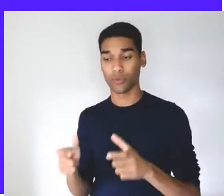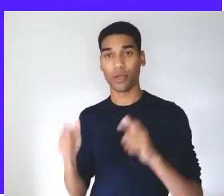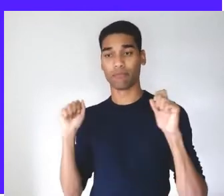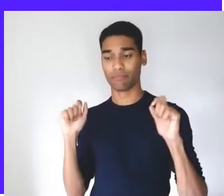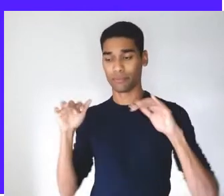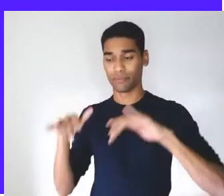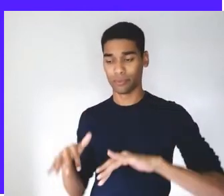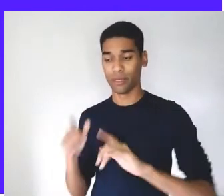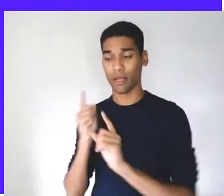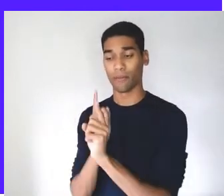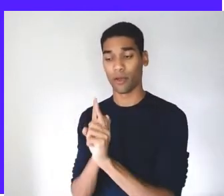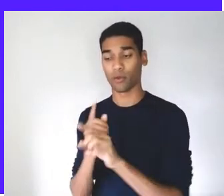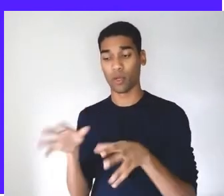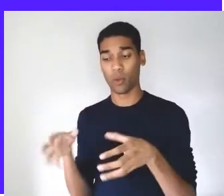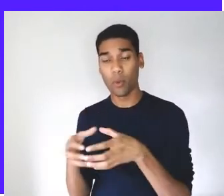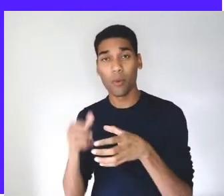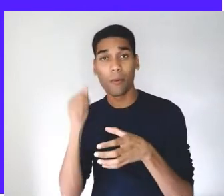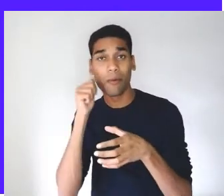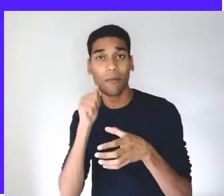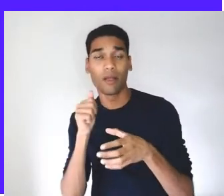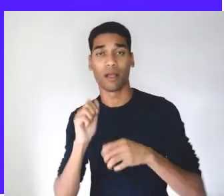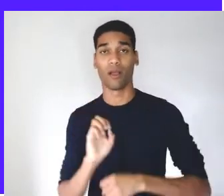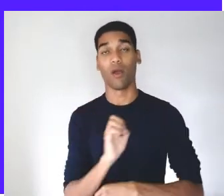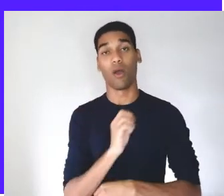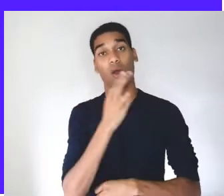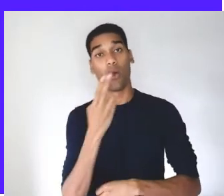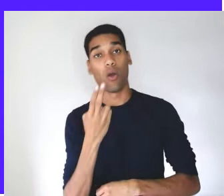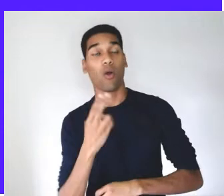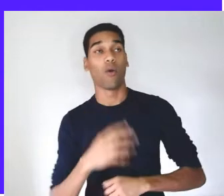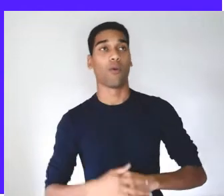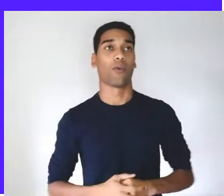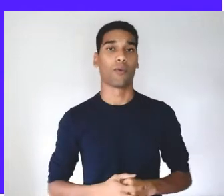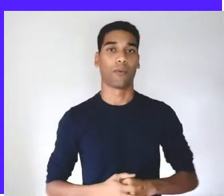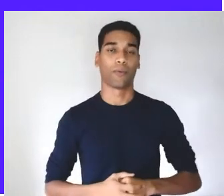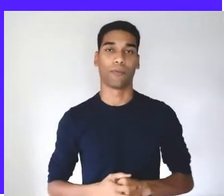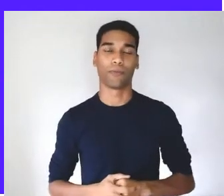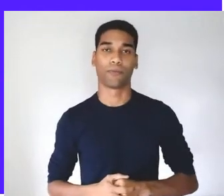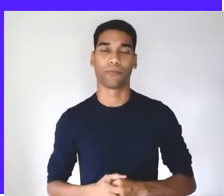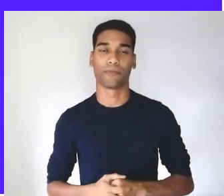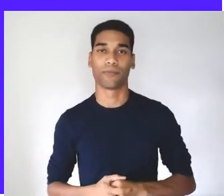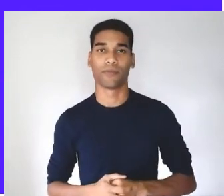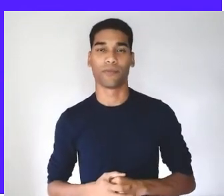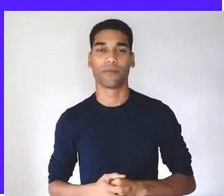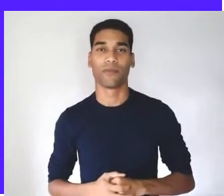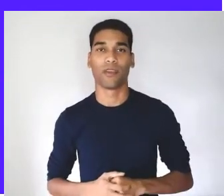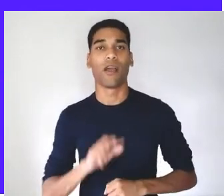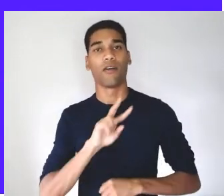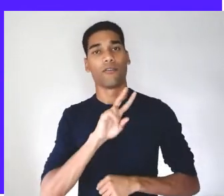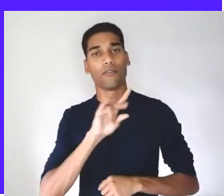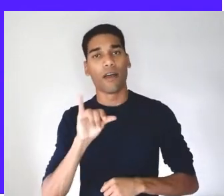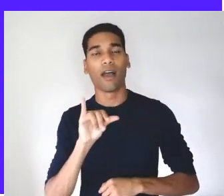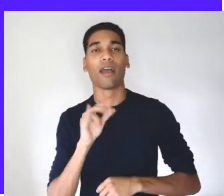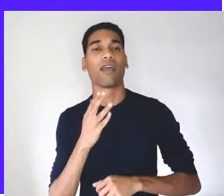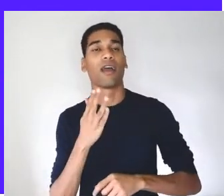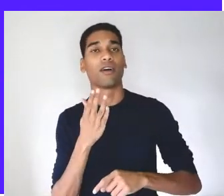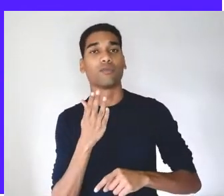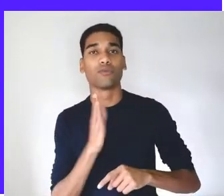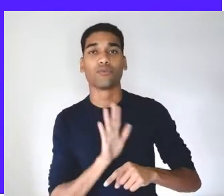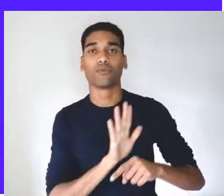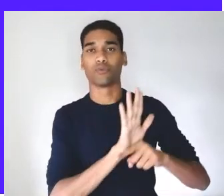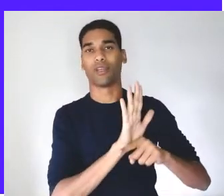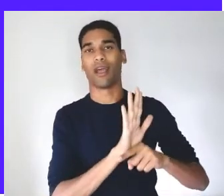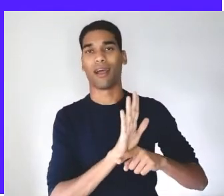para, enfim, uma, né, assim, contribuir com essa pauta na construção de uma